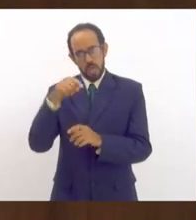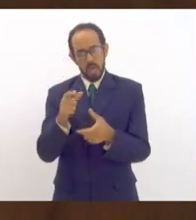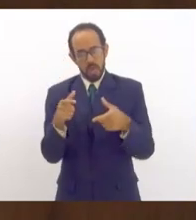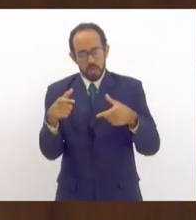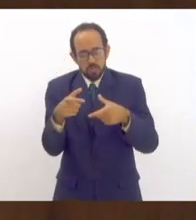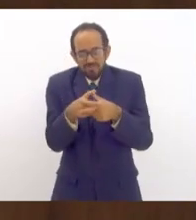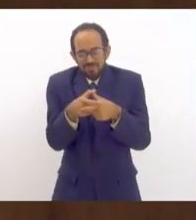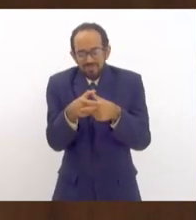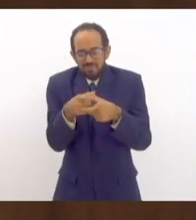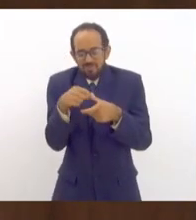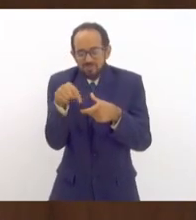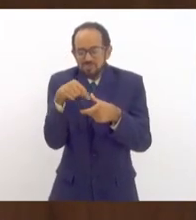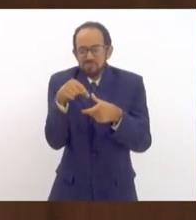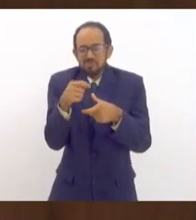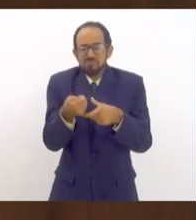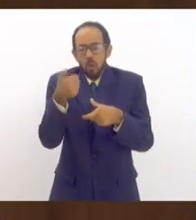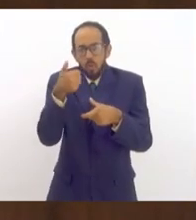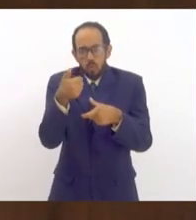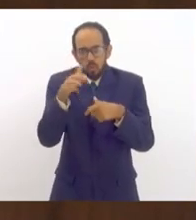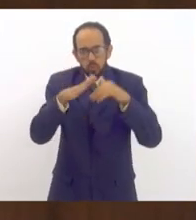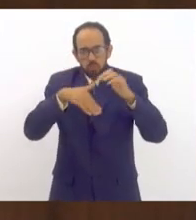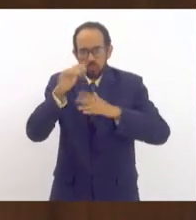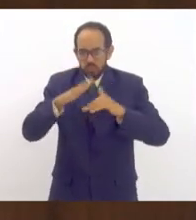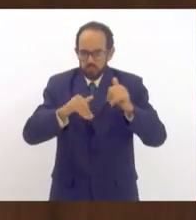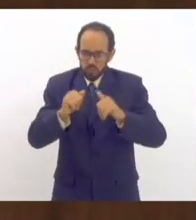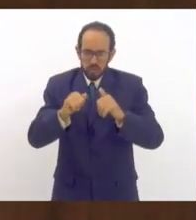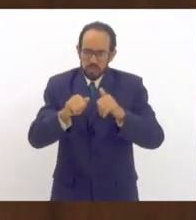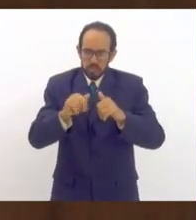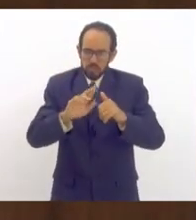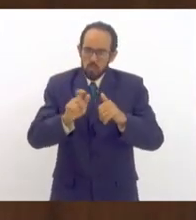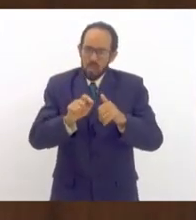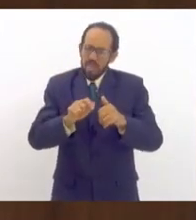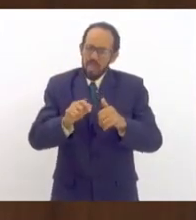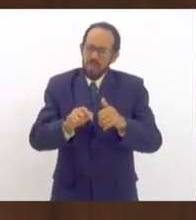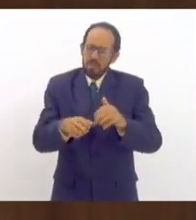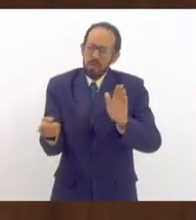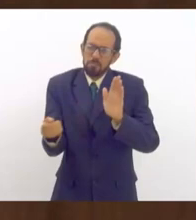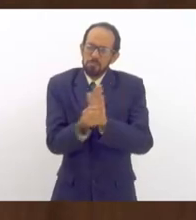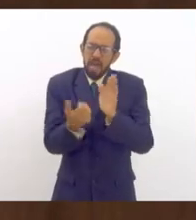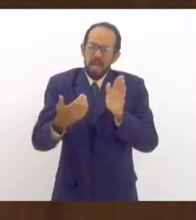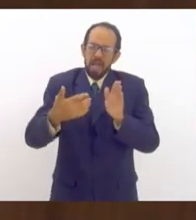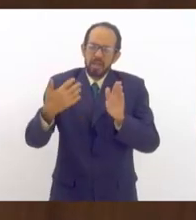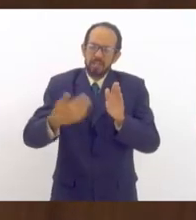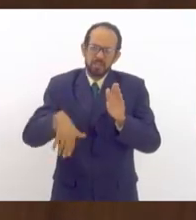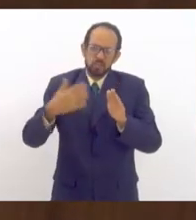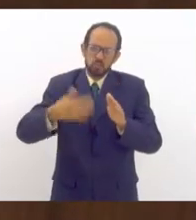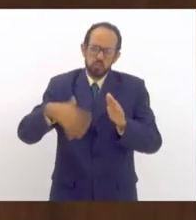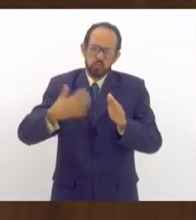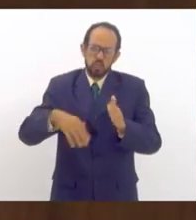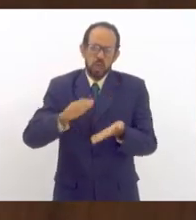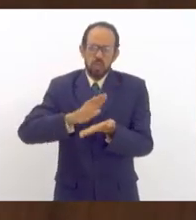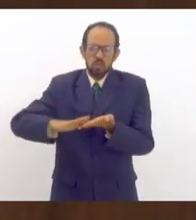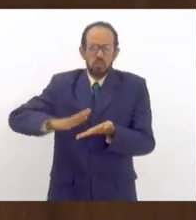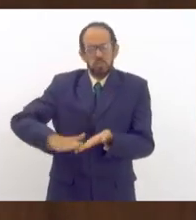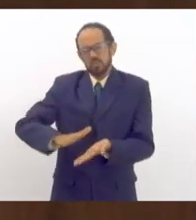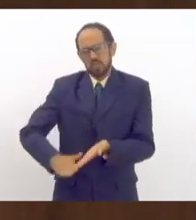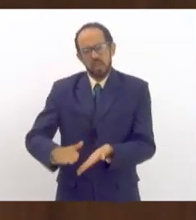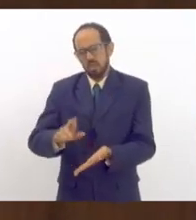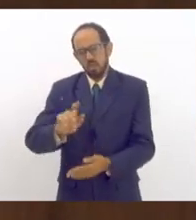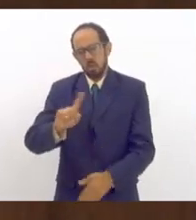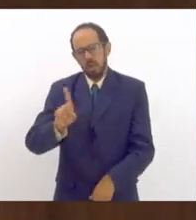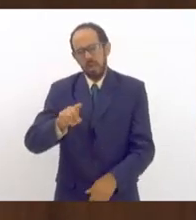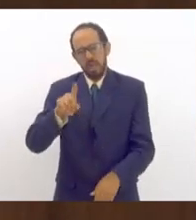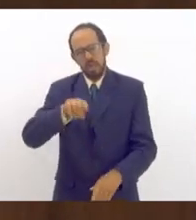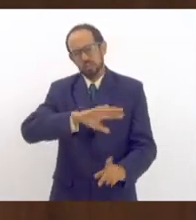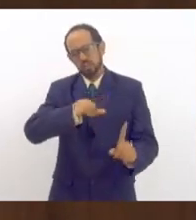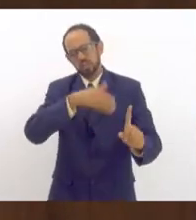dos profissionais de Educação não é sobre Impacto orçamentária sobre dignidade do Trabalhador Esse